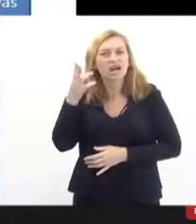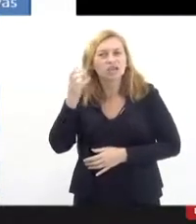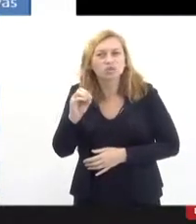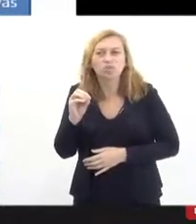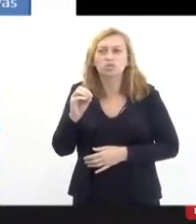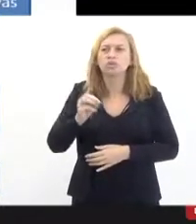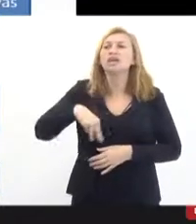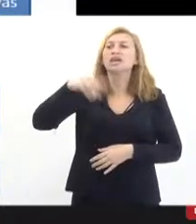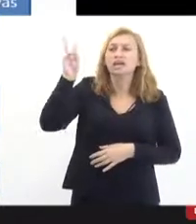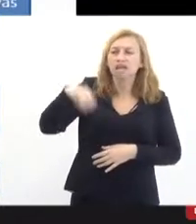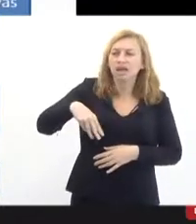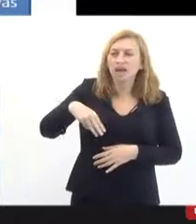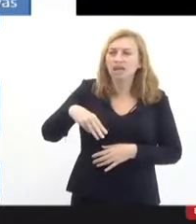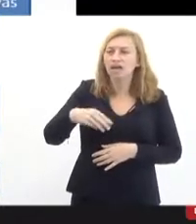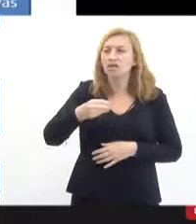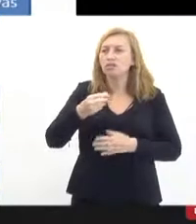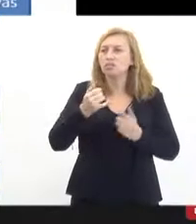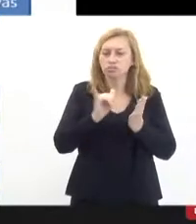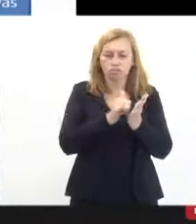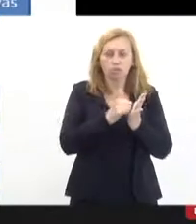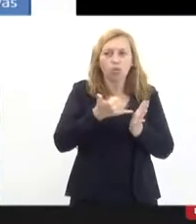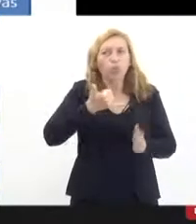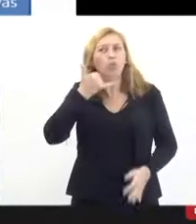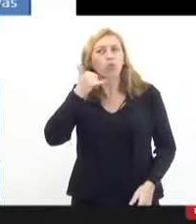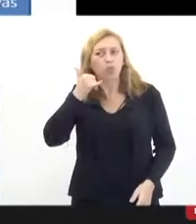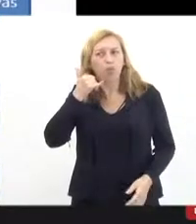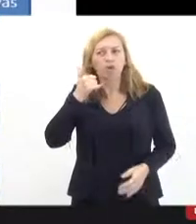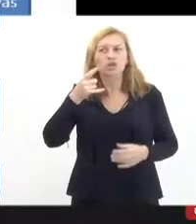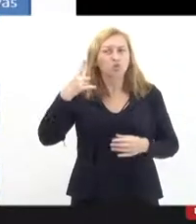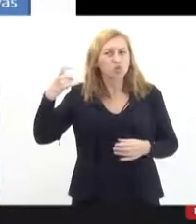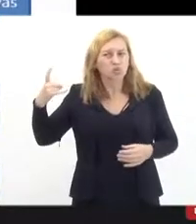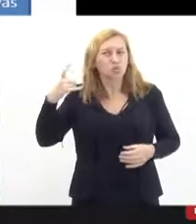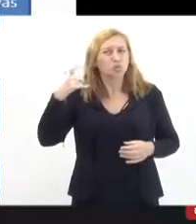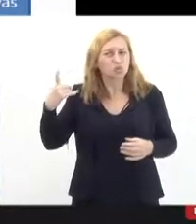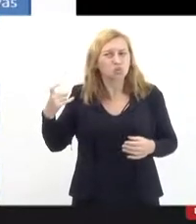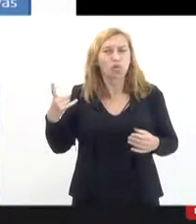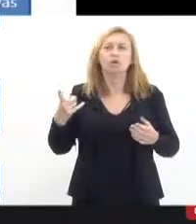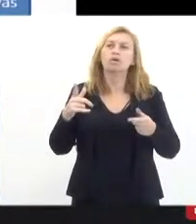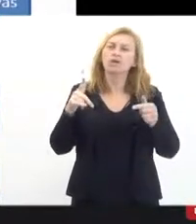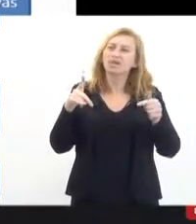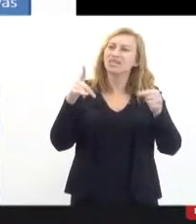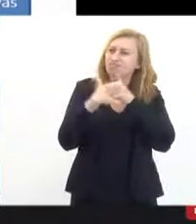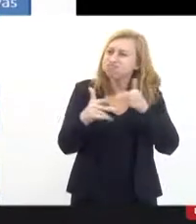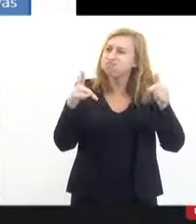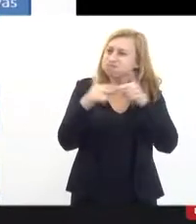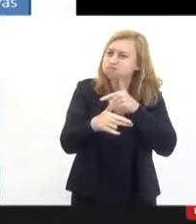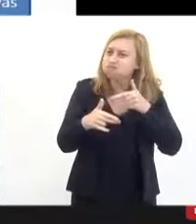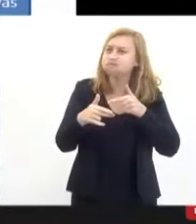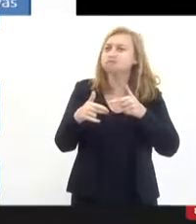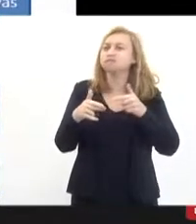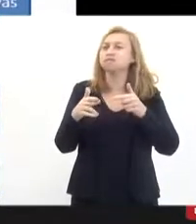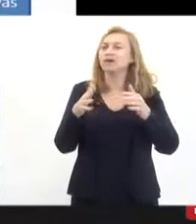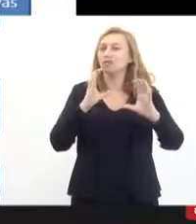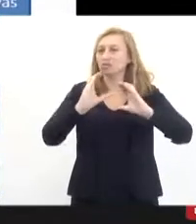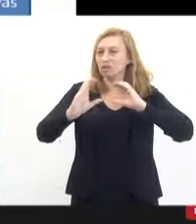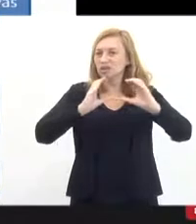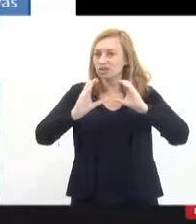Quem está com o telefone com som aberto, fecha, por favor.